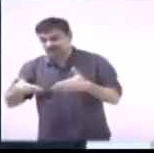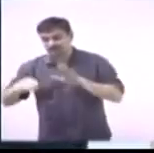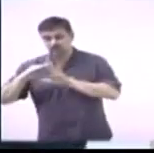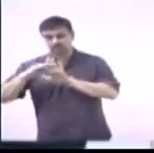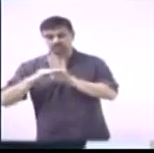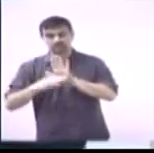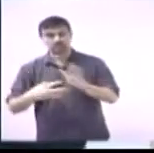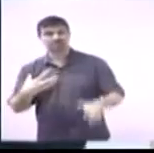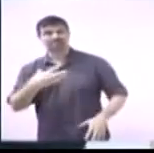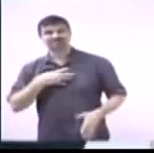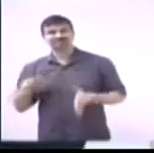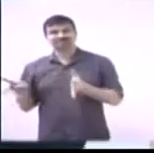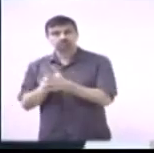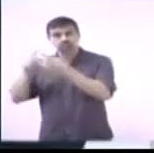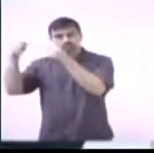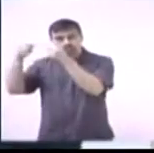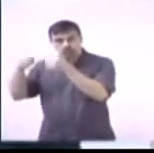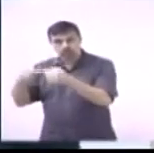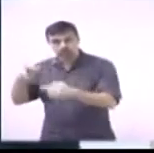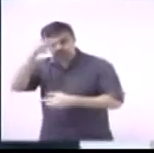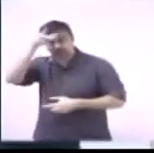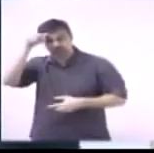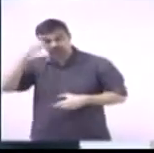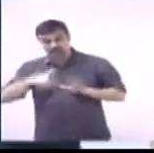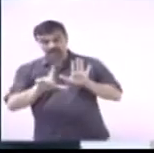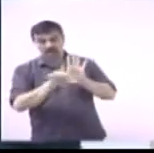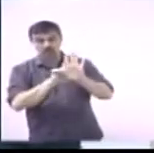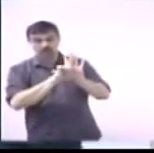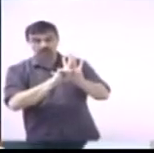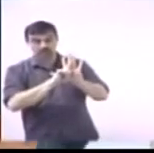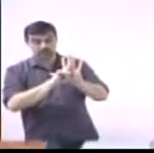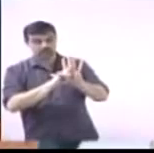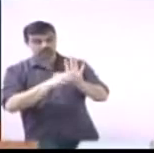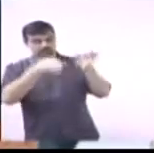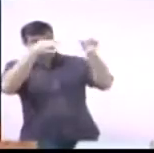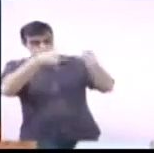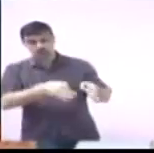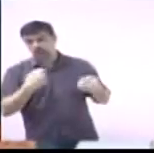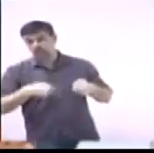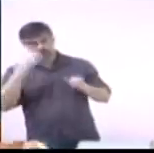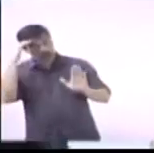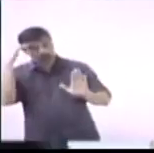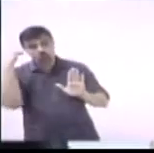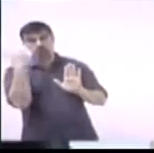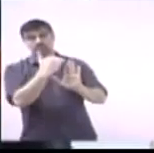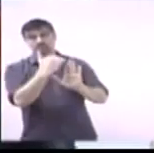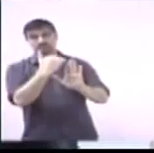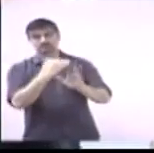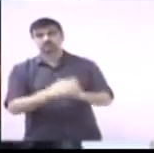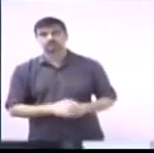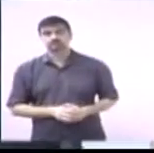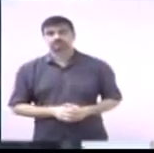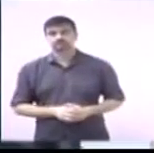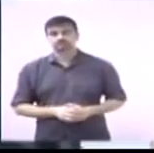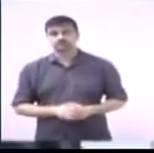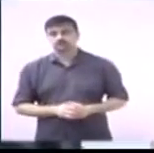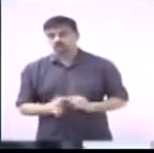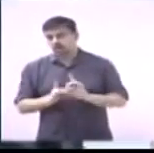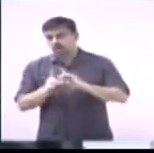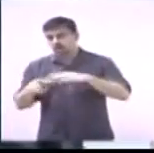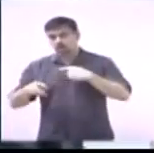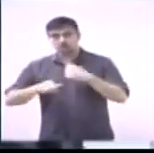um modo de governo. A lei simplesmente tem que ser cumprida, independente